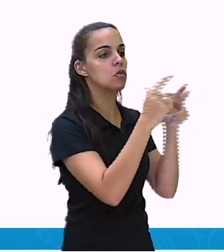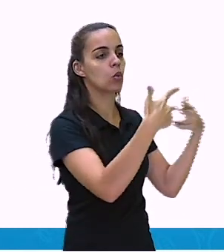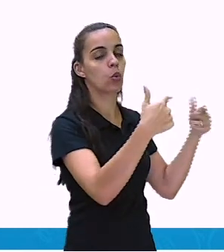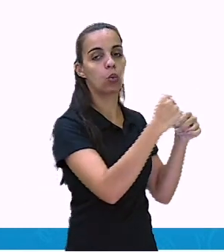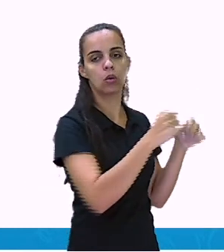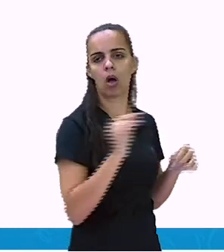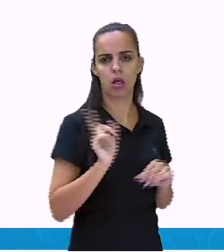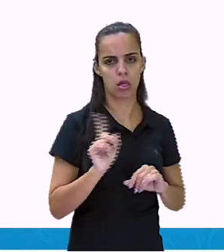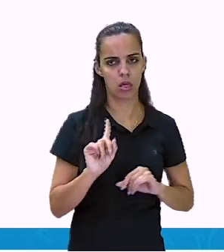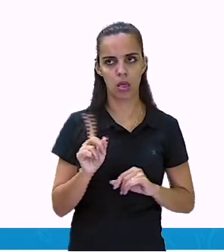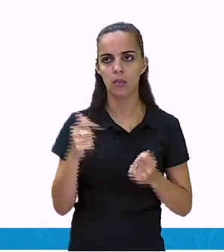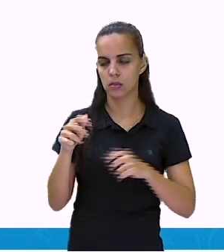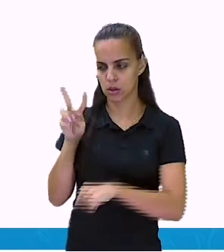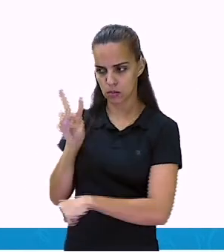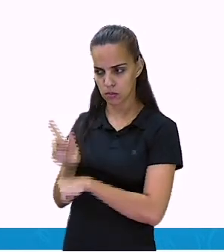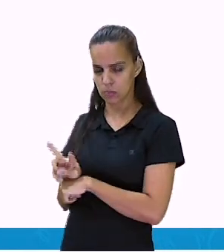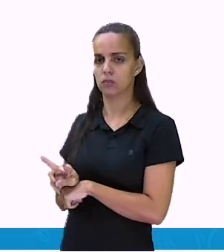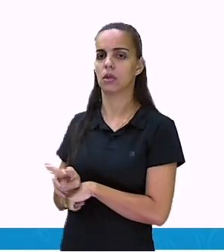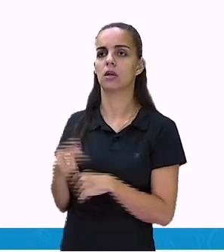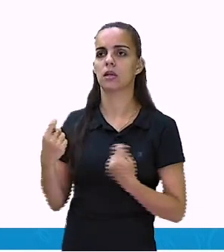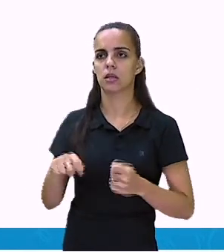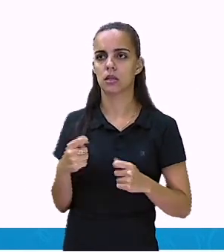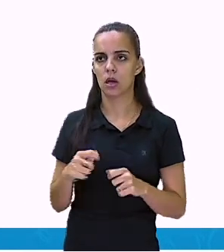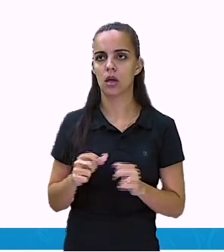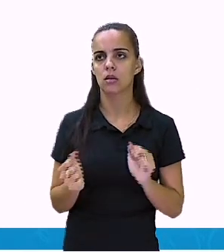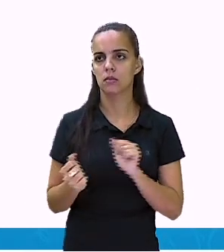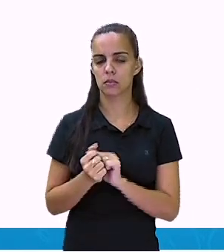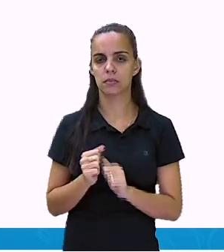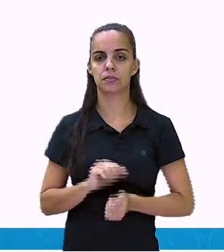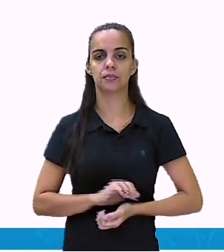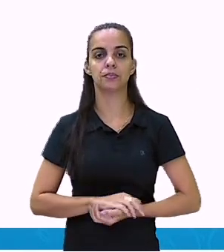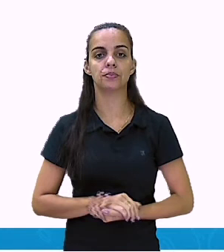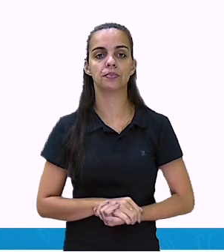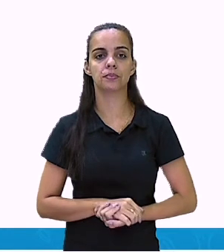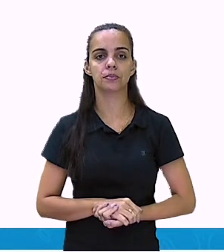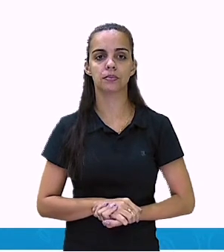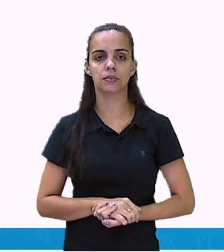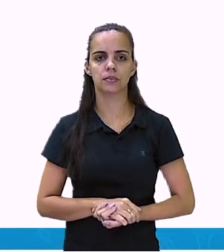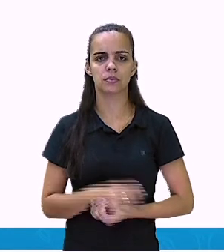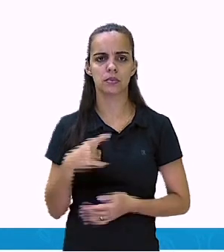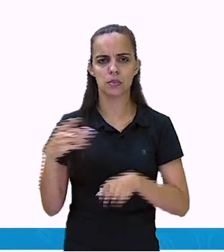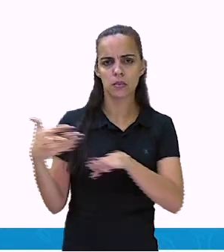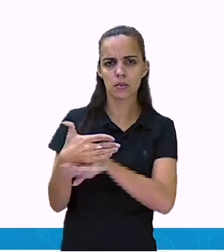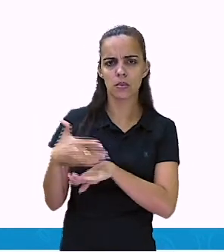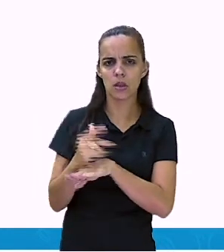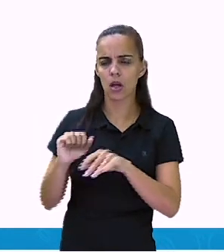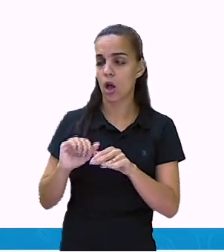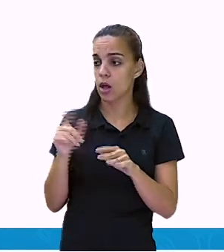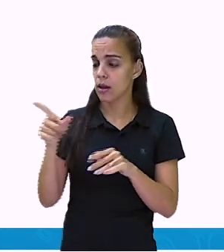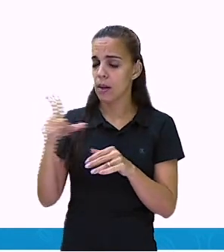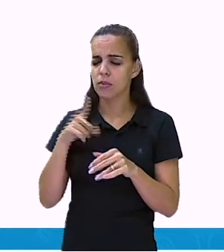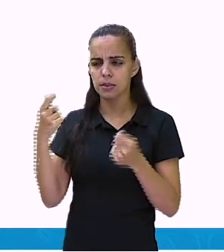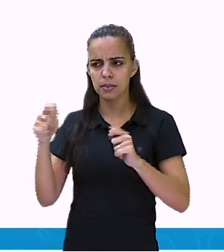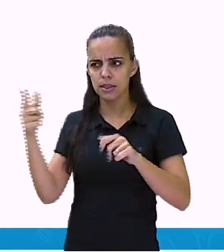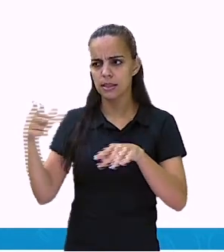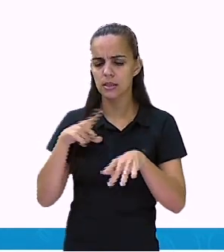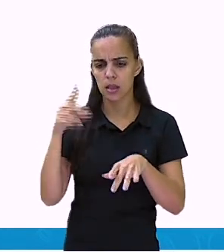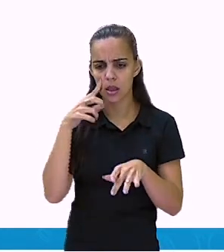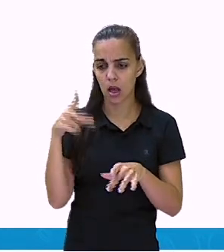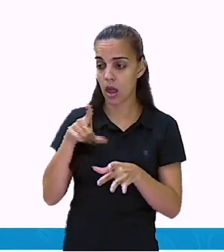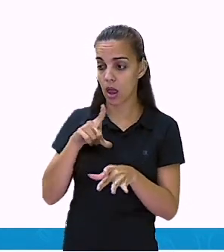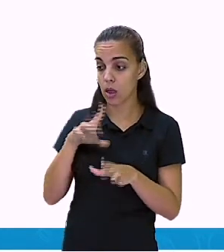não, tá? Tem que ser tudo monitorado. Tenha acesso a todas as senhas de seu